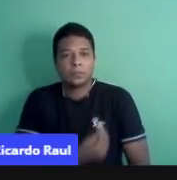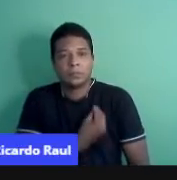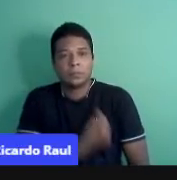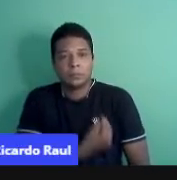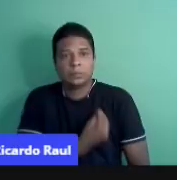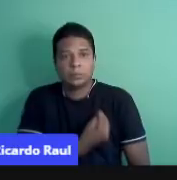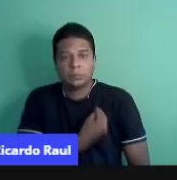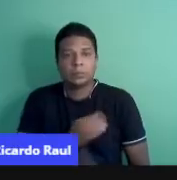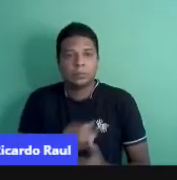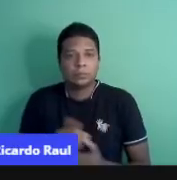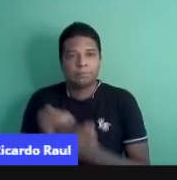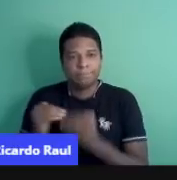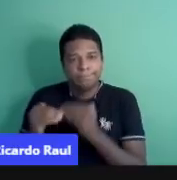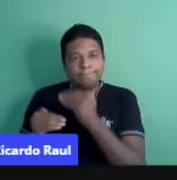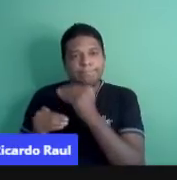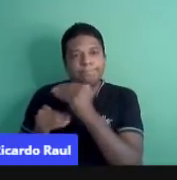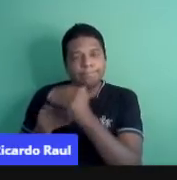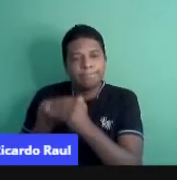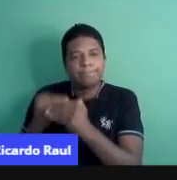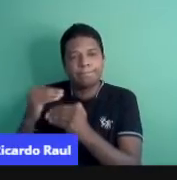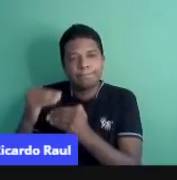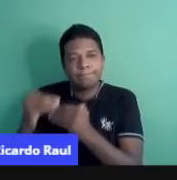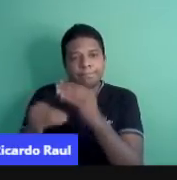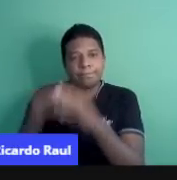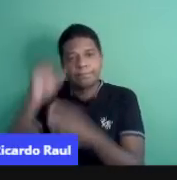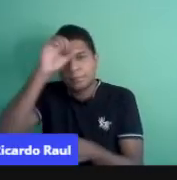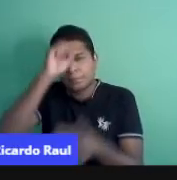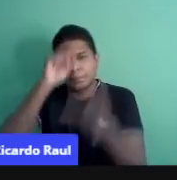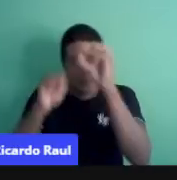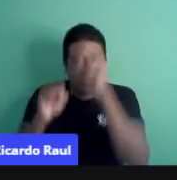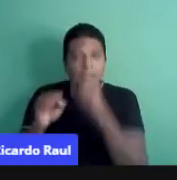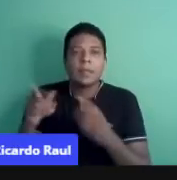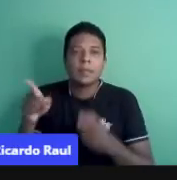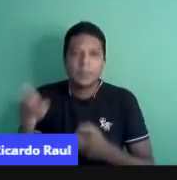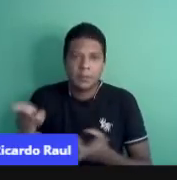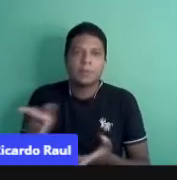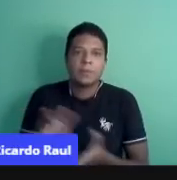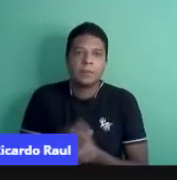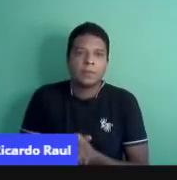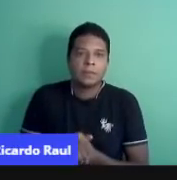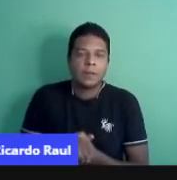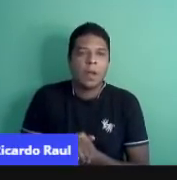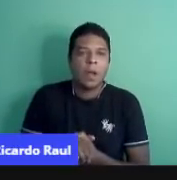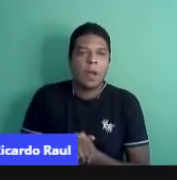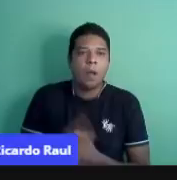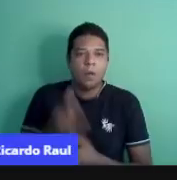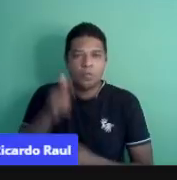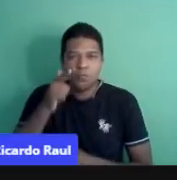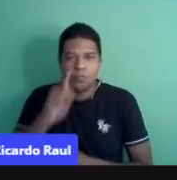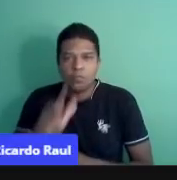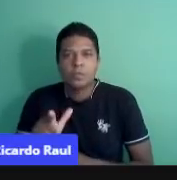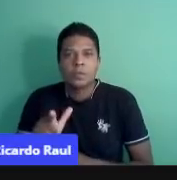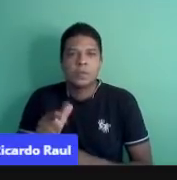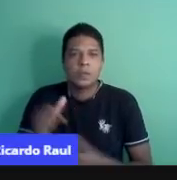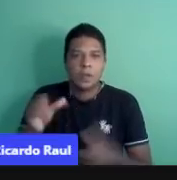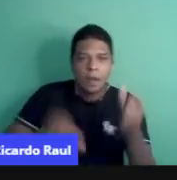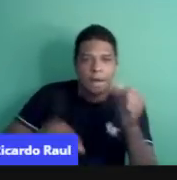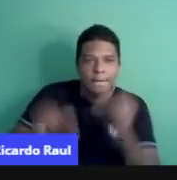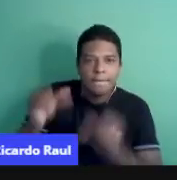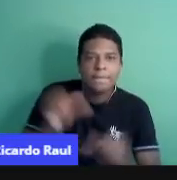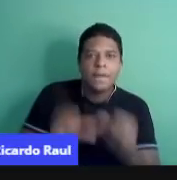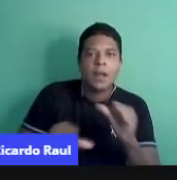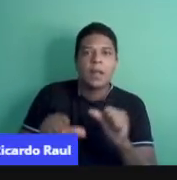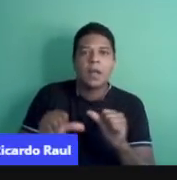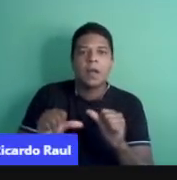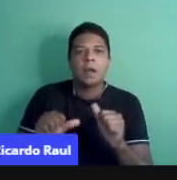no processo de aprendizagem, aí sim nós vamos conseguir avaliar qual é o produto dessa